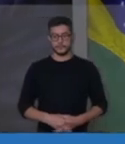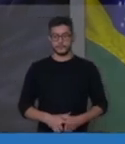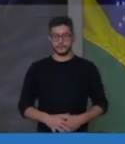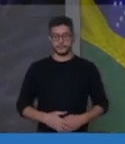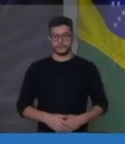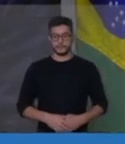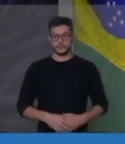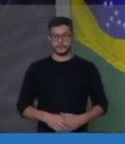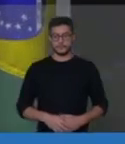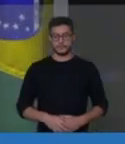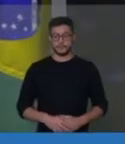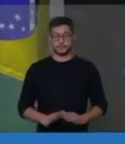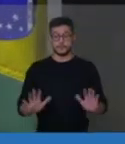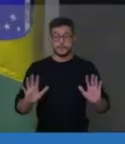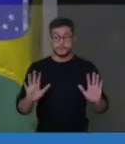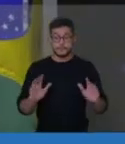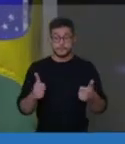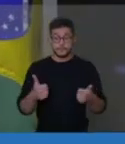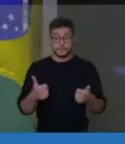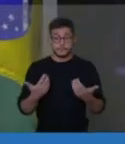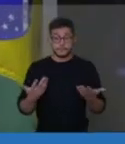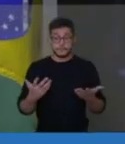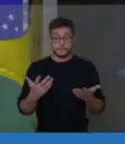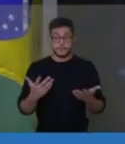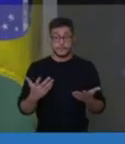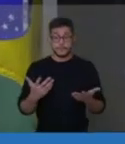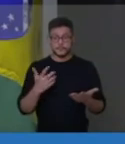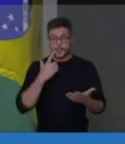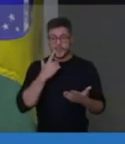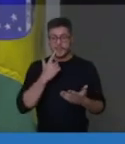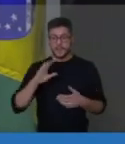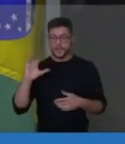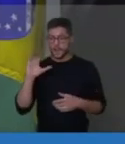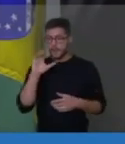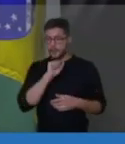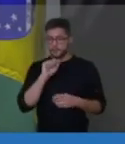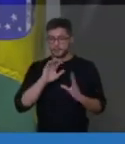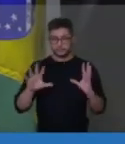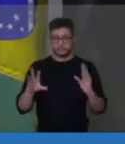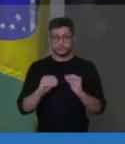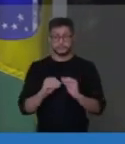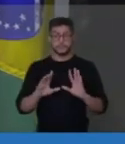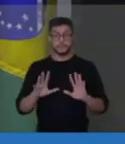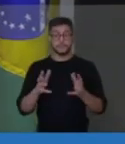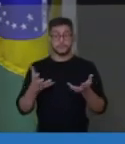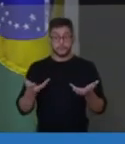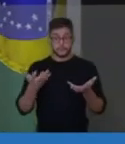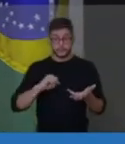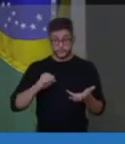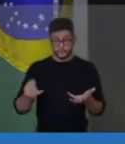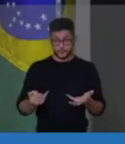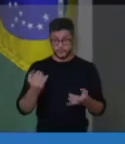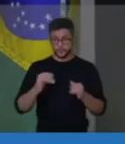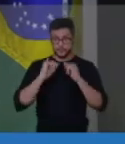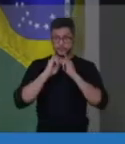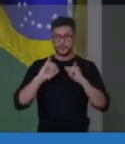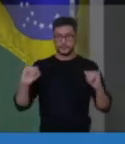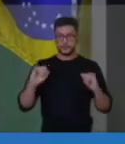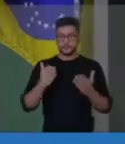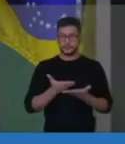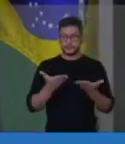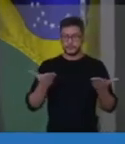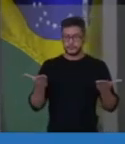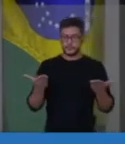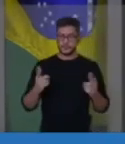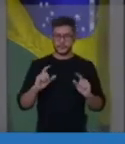Senhor presidente, para concluir aqui, presidente. Para concluir, deputado. Só para alertar os deputados nessa casa, para que fique